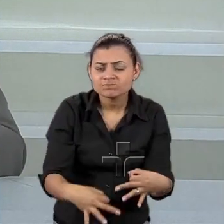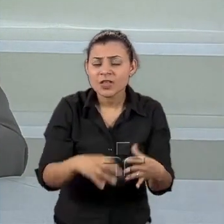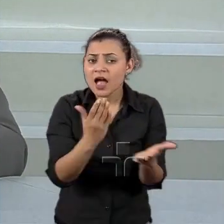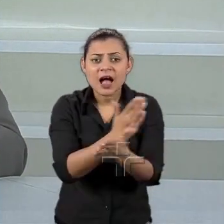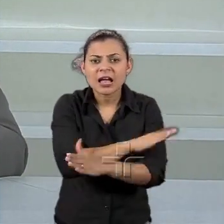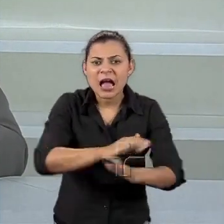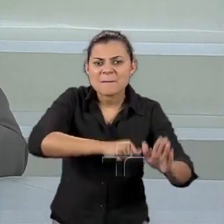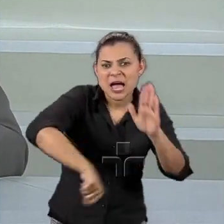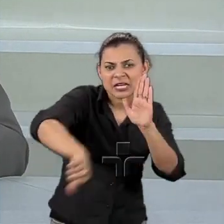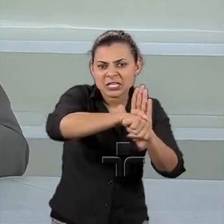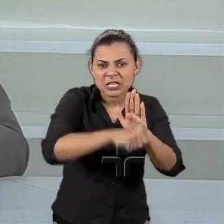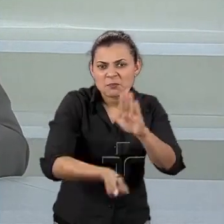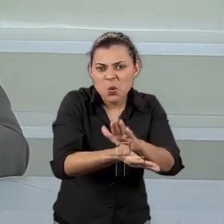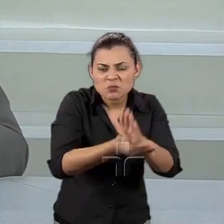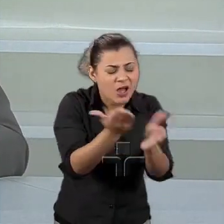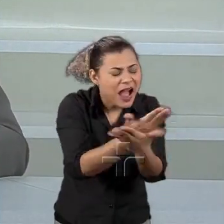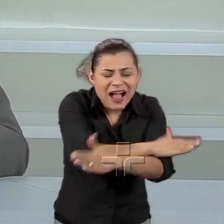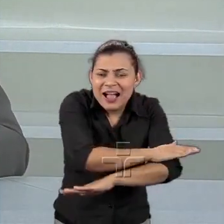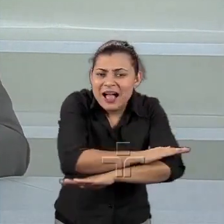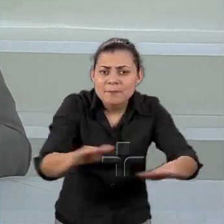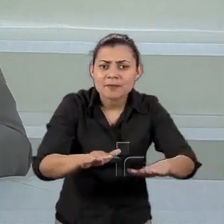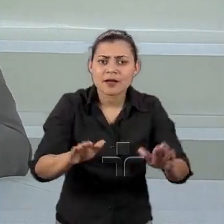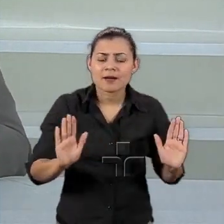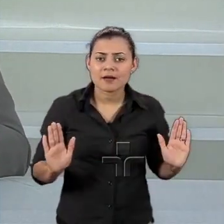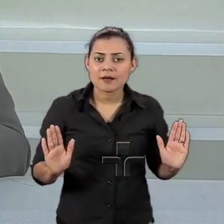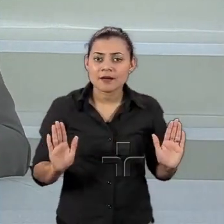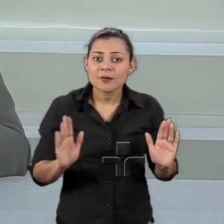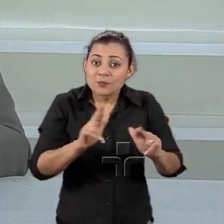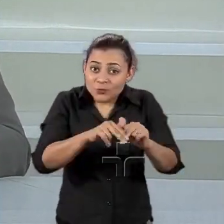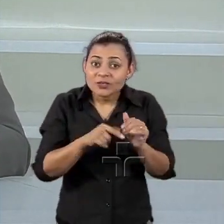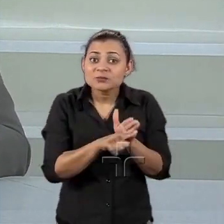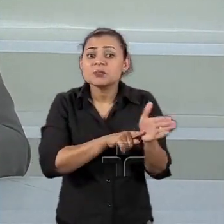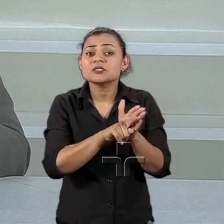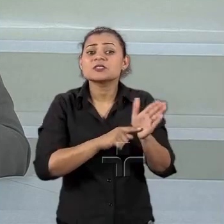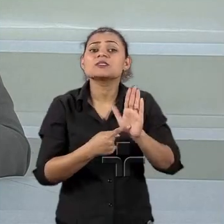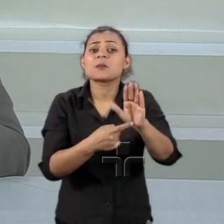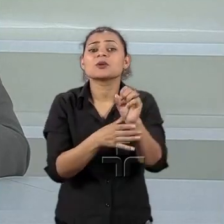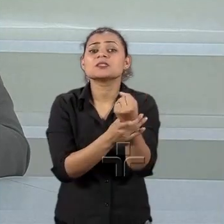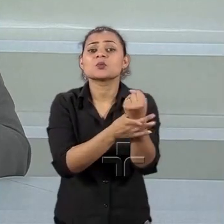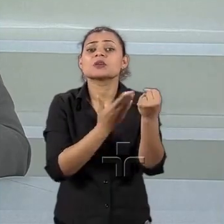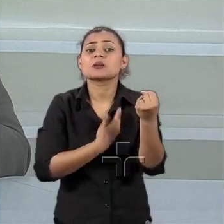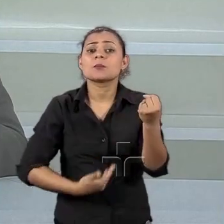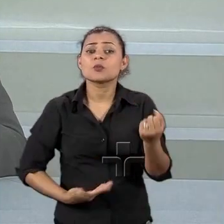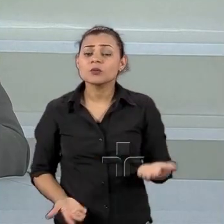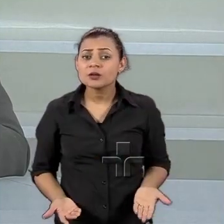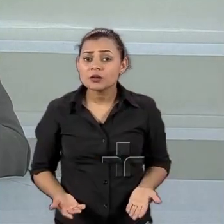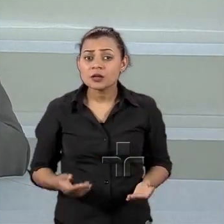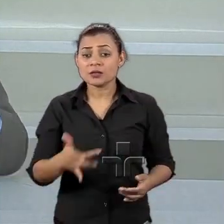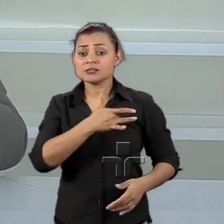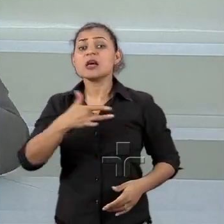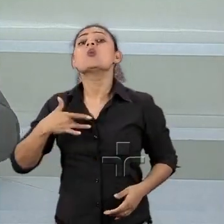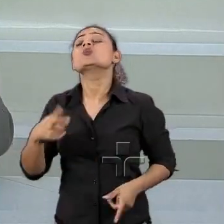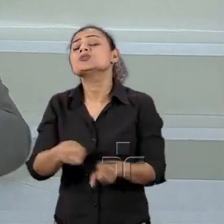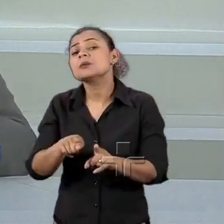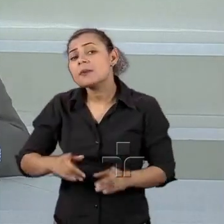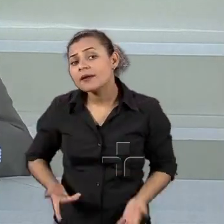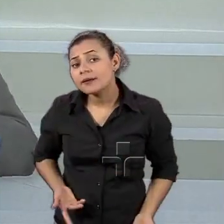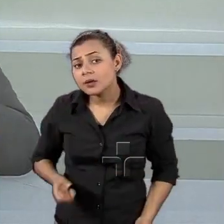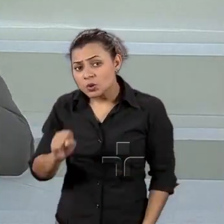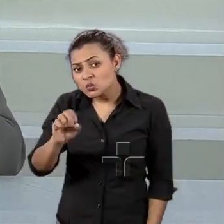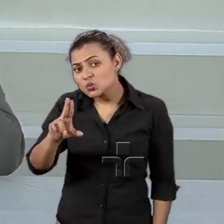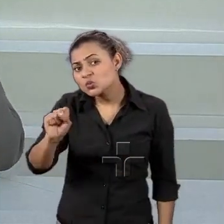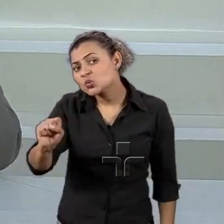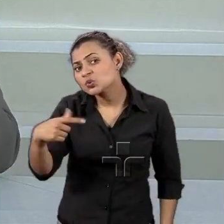de mitigar com a corrupção que corrói o dinheiro. Está aí o dado da segurança pública da área de saúde. Saúde, o SUS